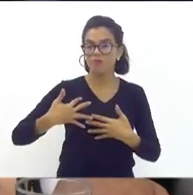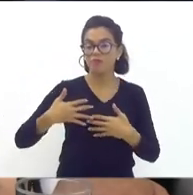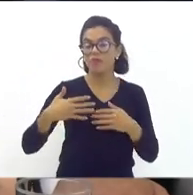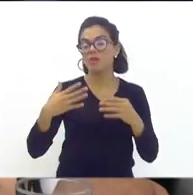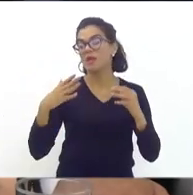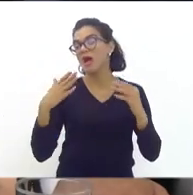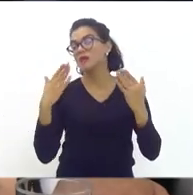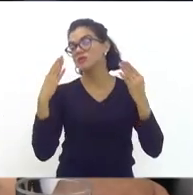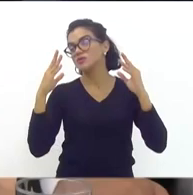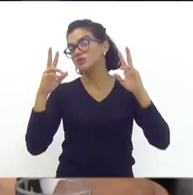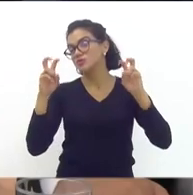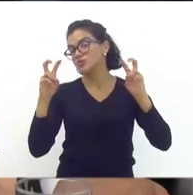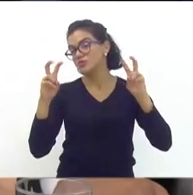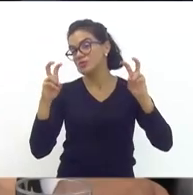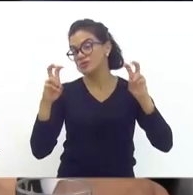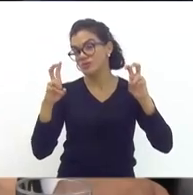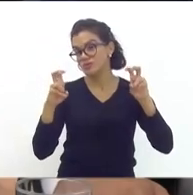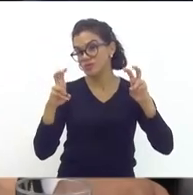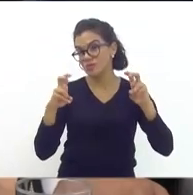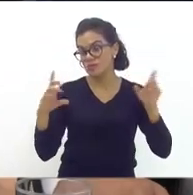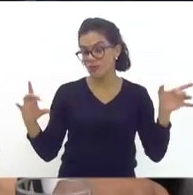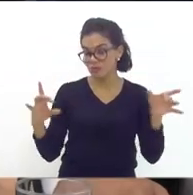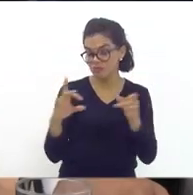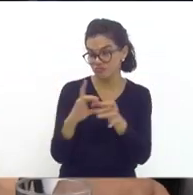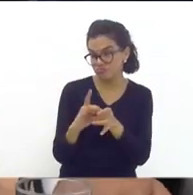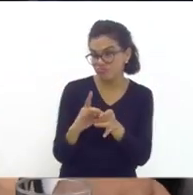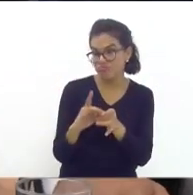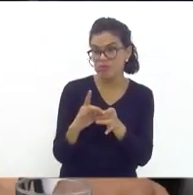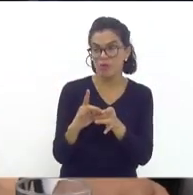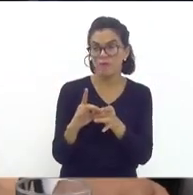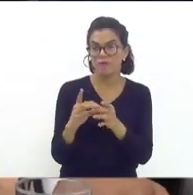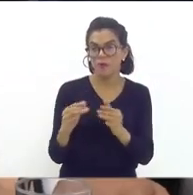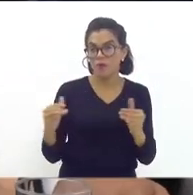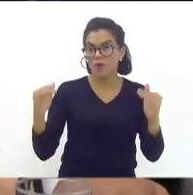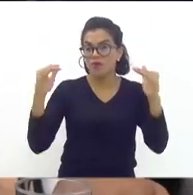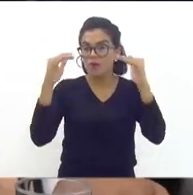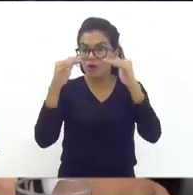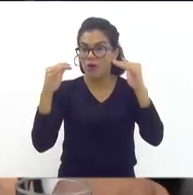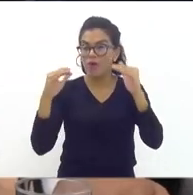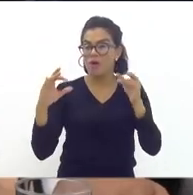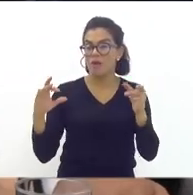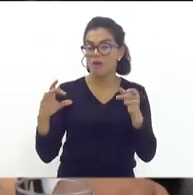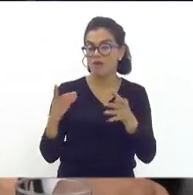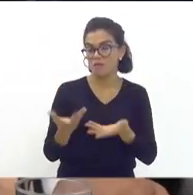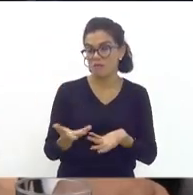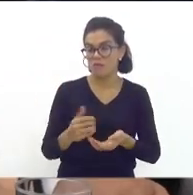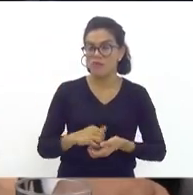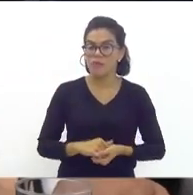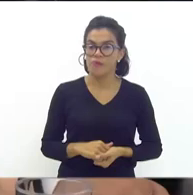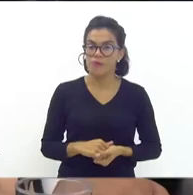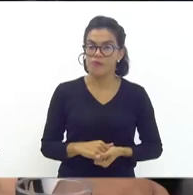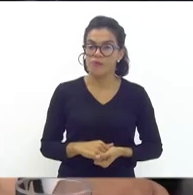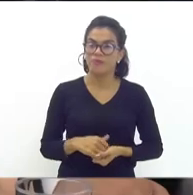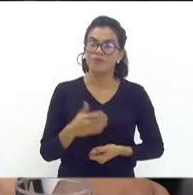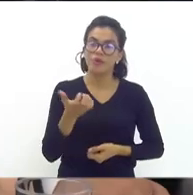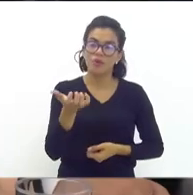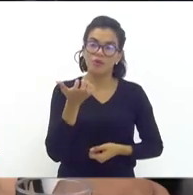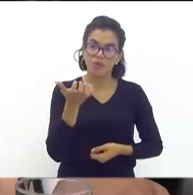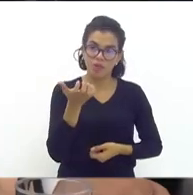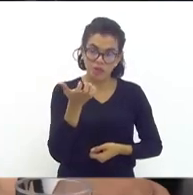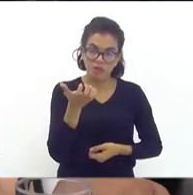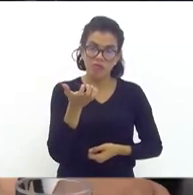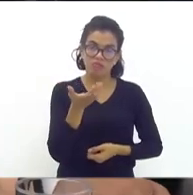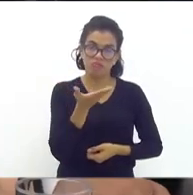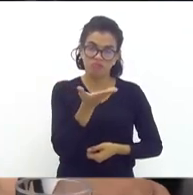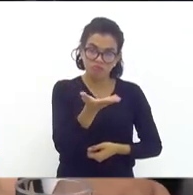ligação através de denúncias com autoridade sobre ligações de portas etc Então queria que o senhor